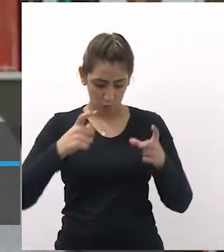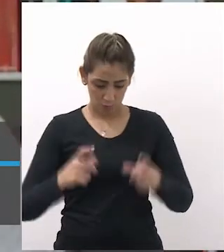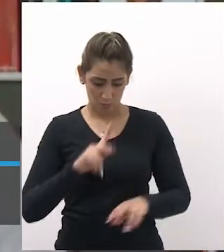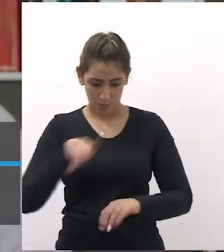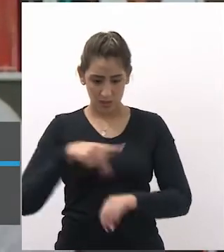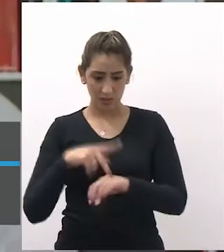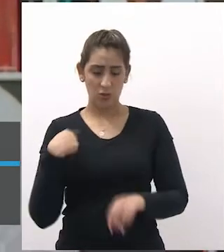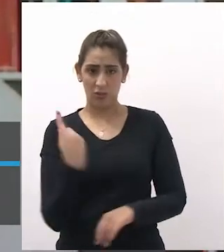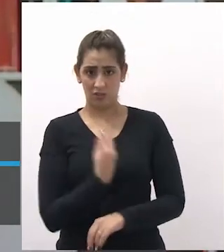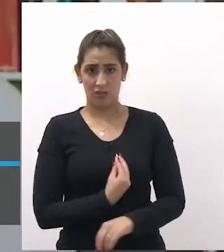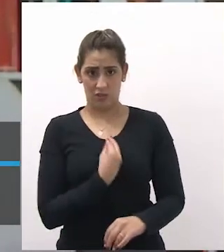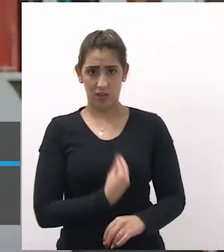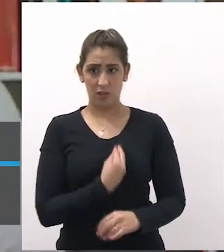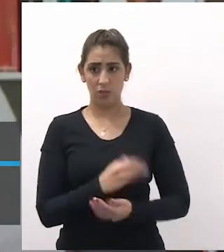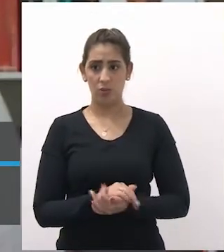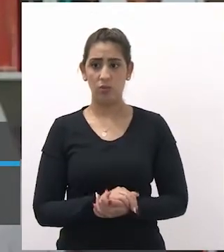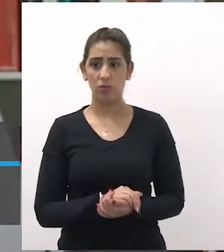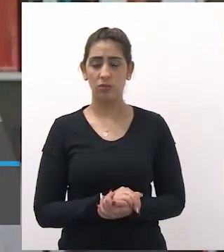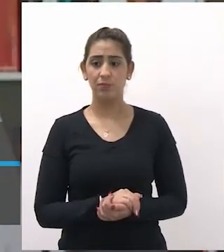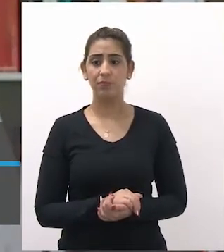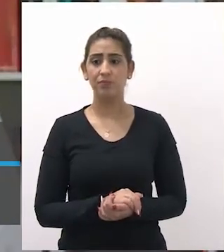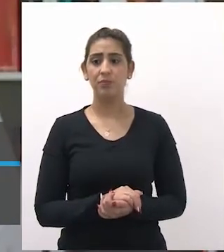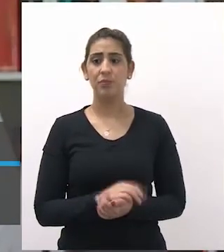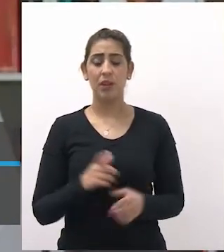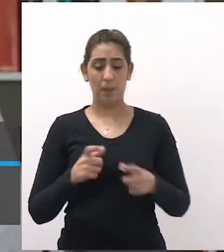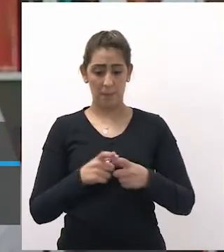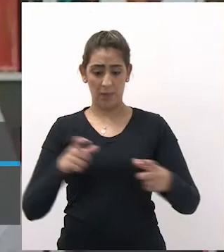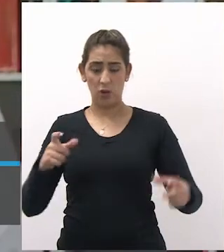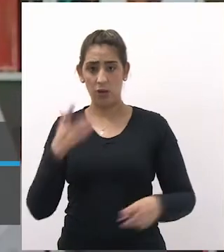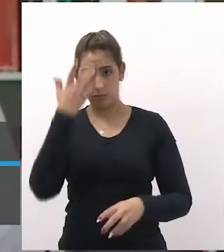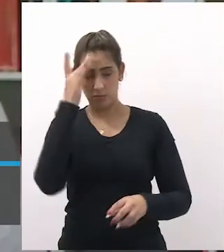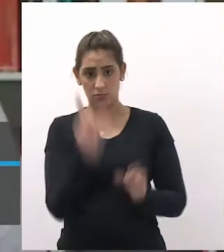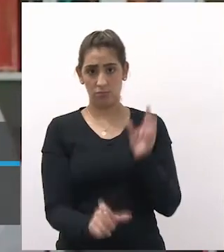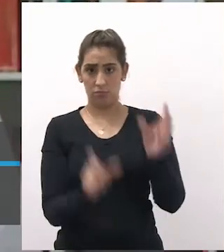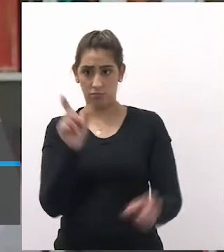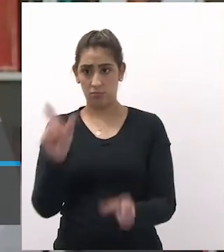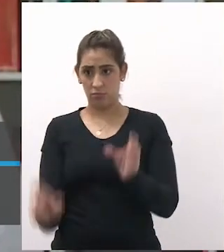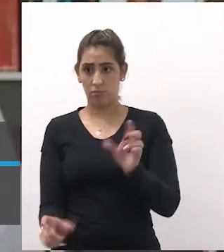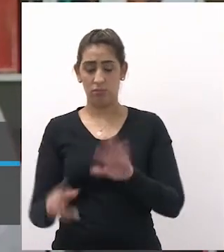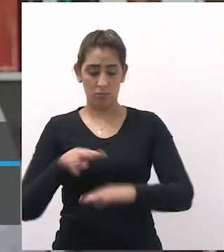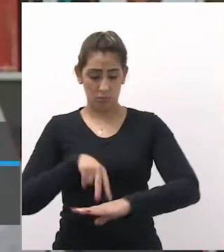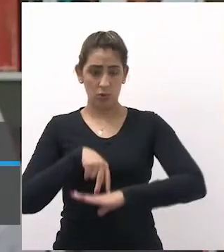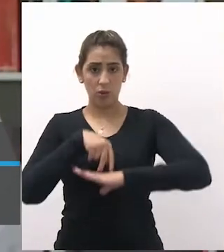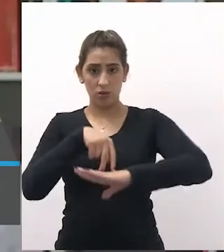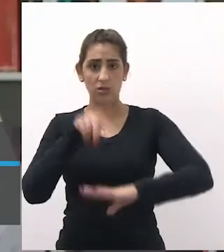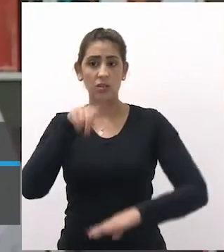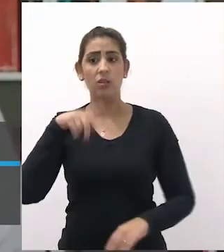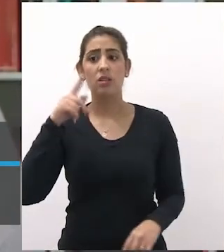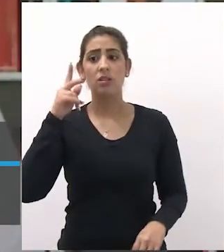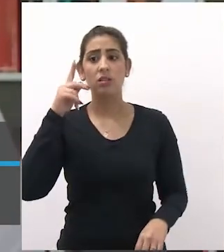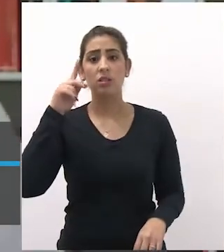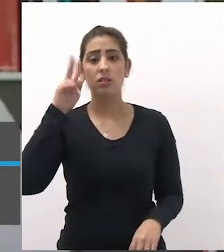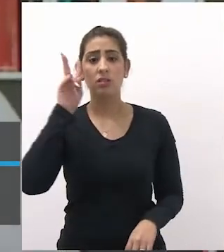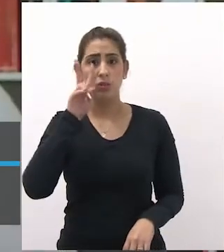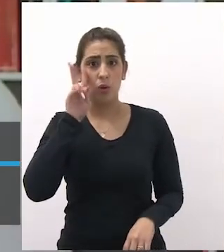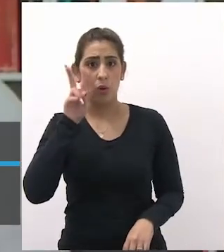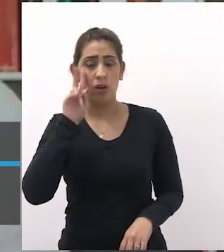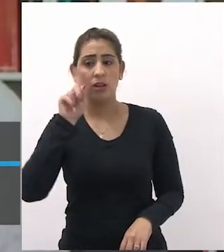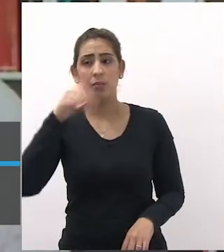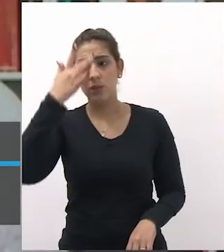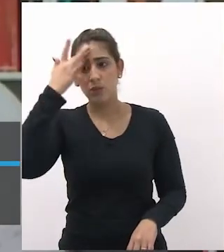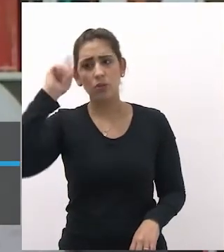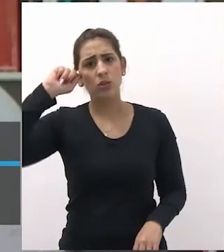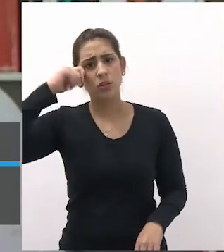certo, Edivane? Em que a maior parte das pessoas que protagonizam as histórias são pessoas brancas. Então, eu não vou me